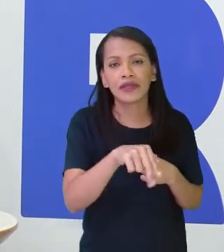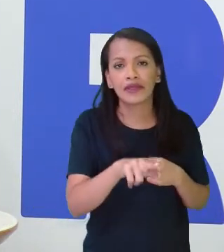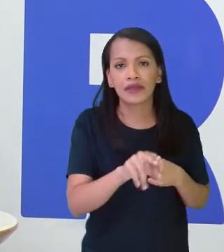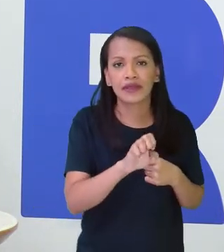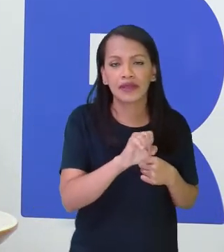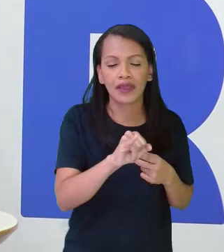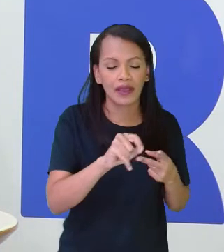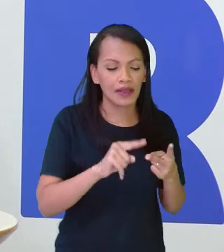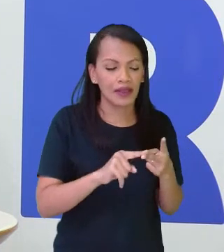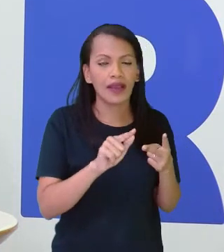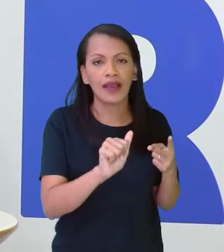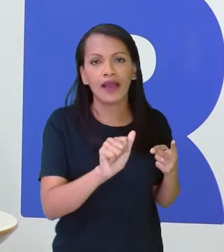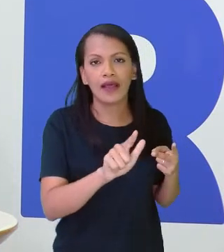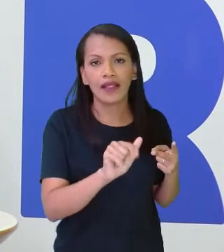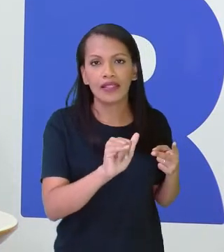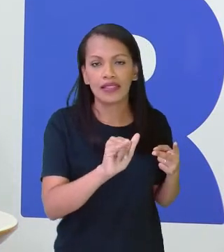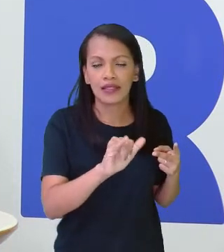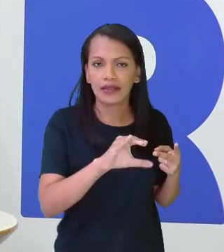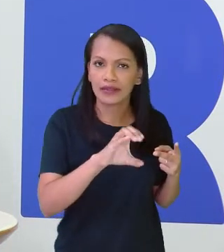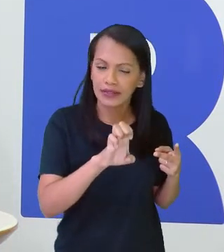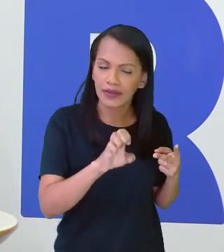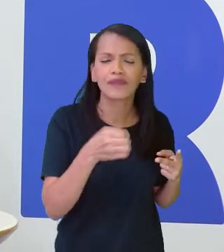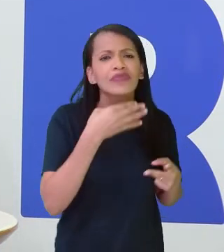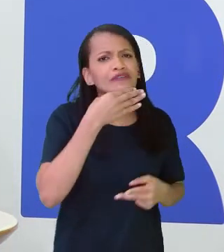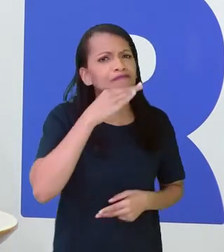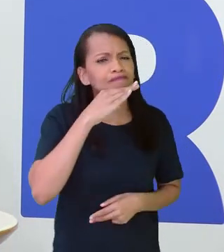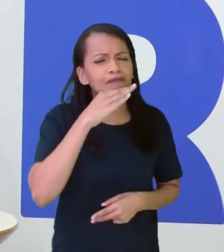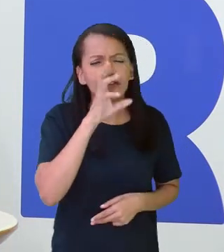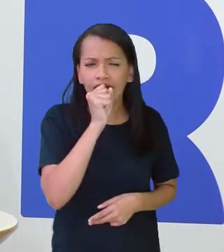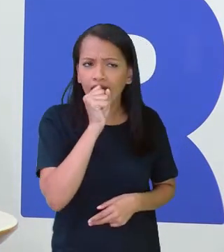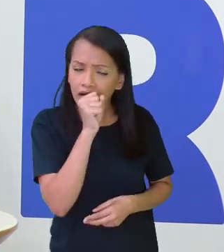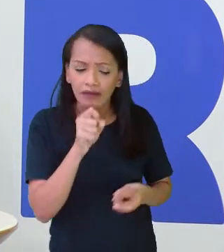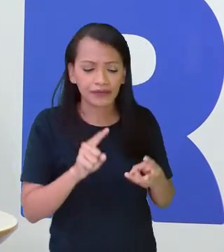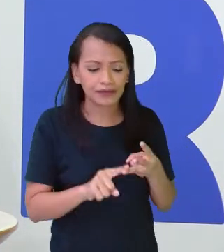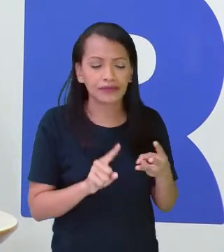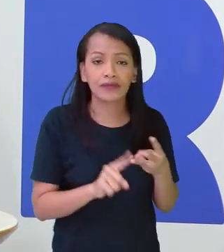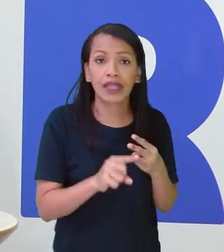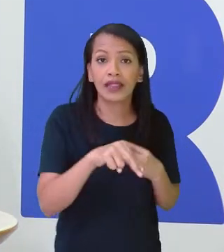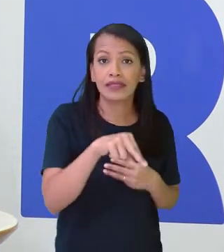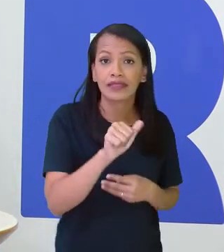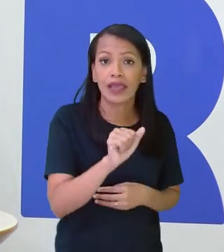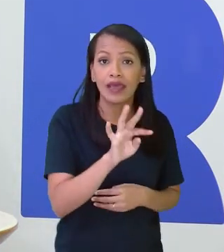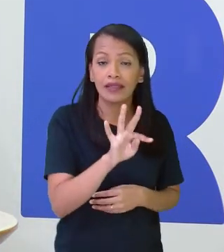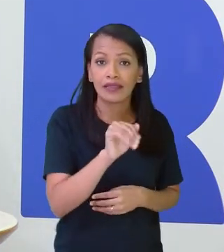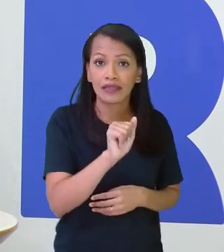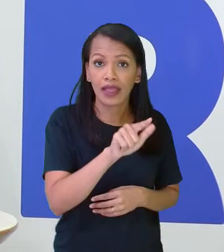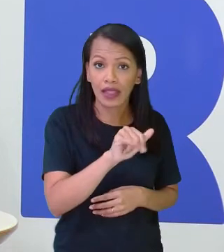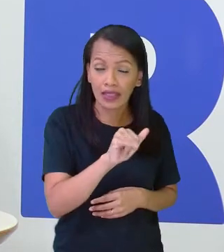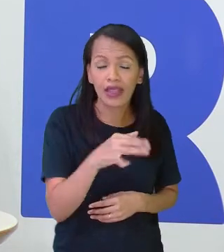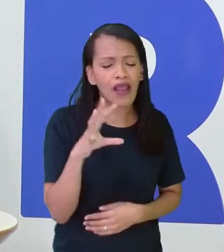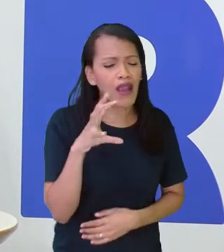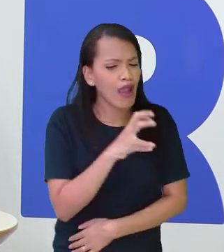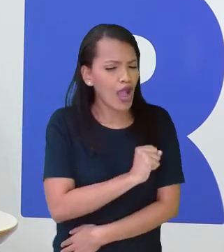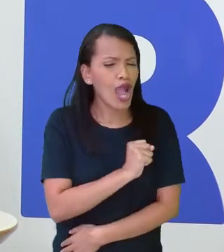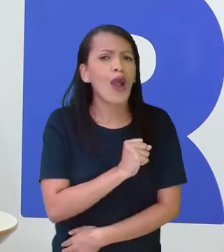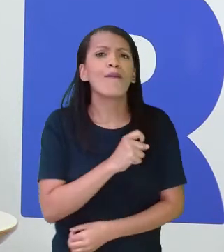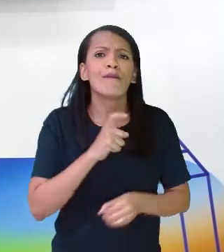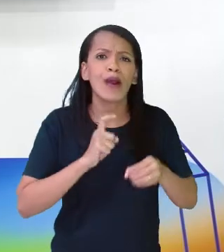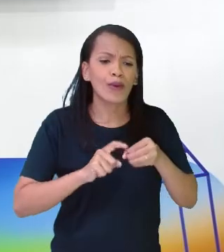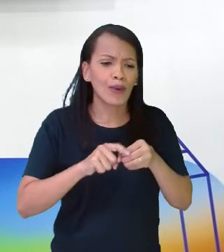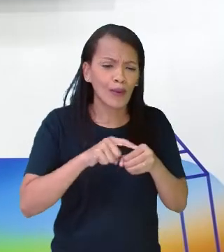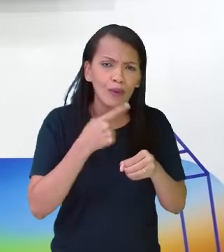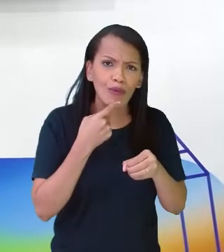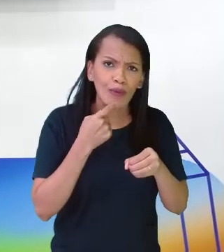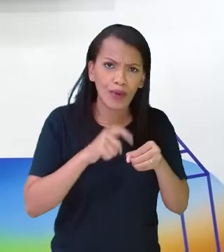gosta de laranja. Nathalie disse que ama morango, então eles estão por dentro dessas questões, coisa boa. hein? Então